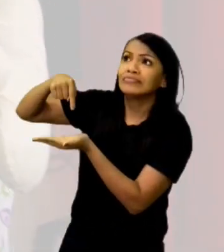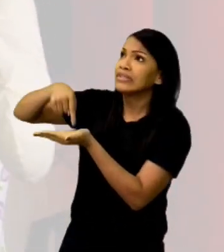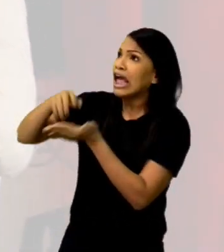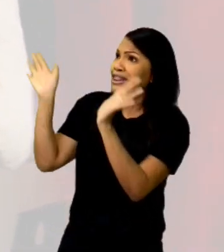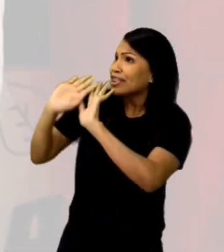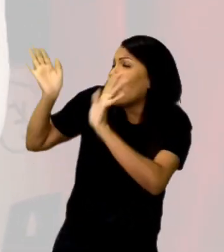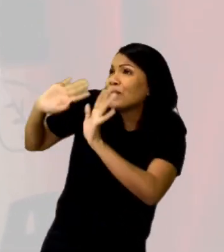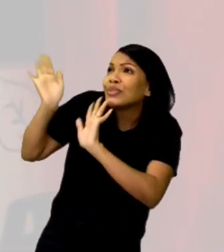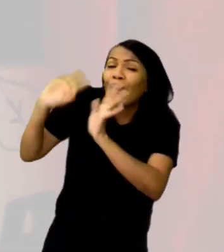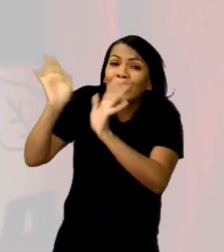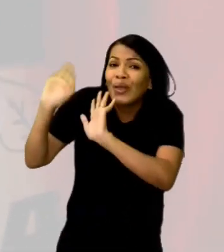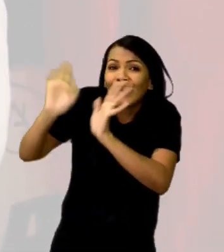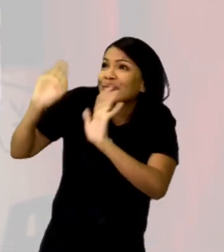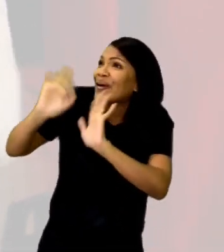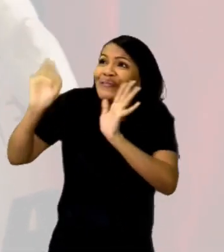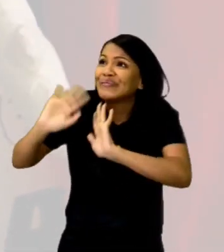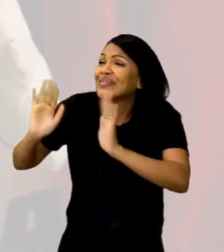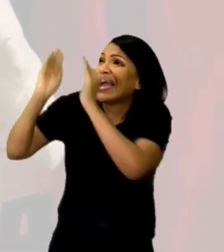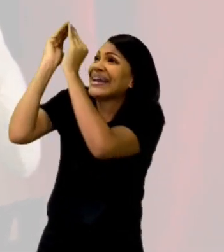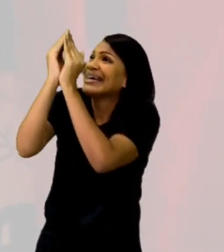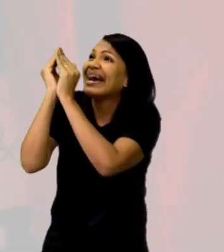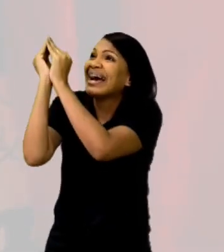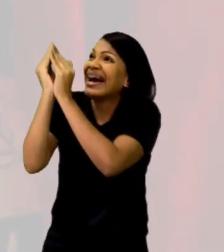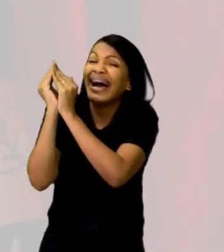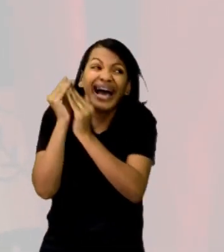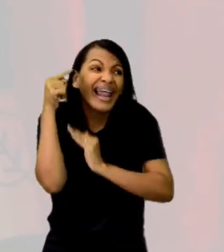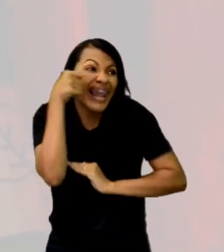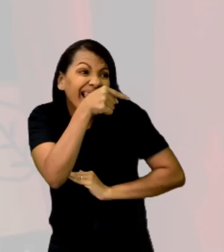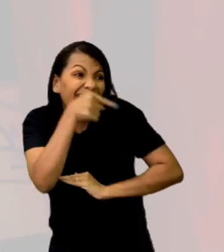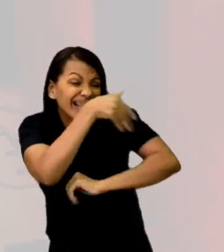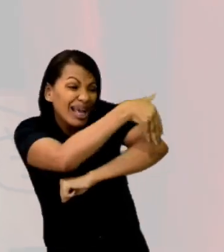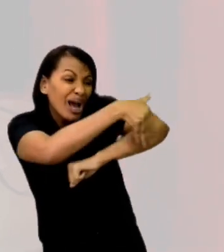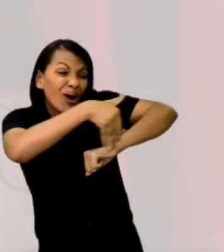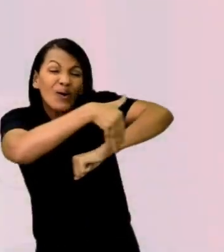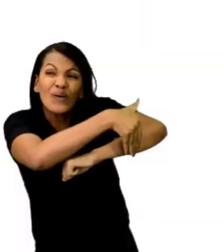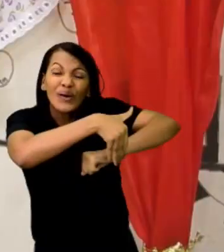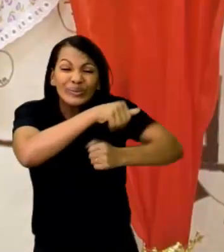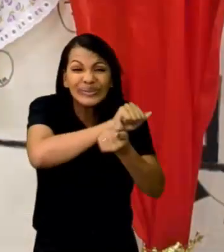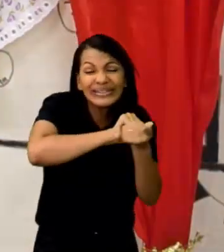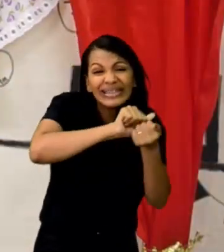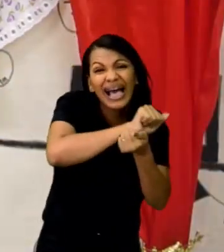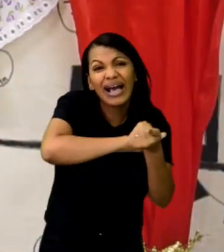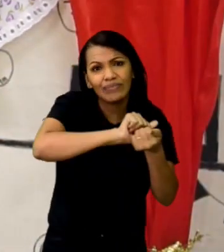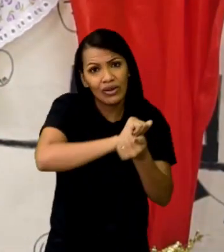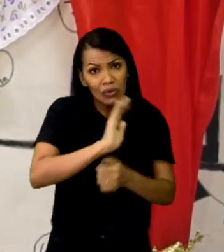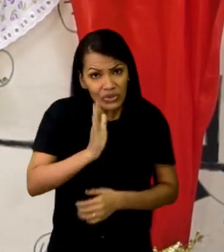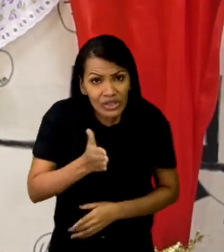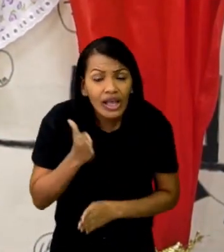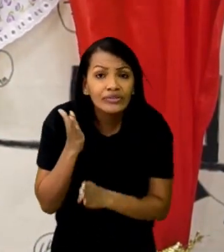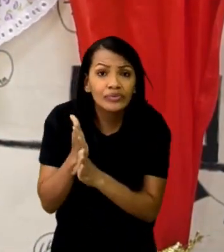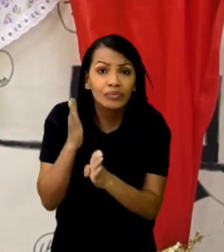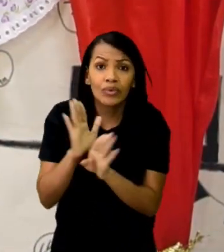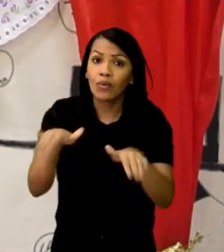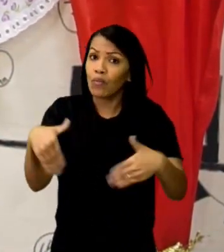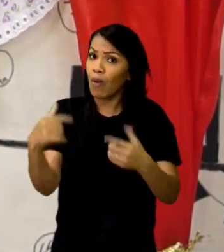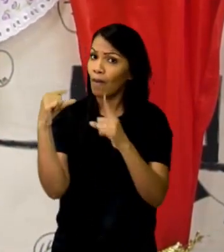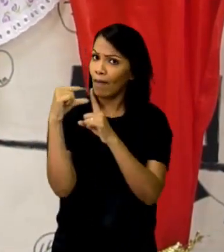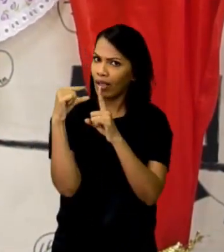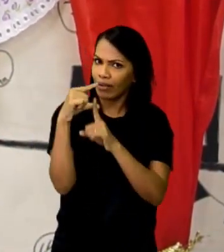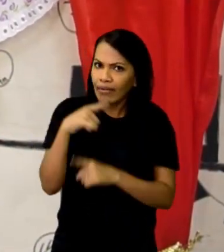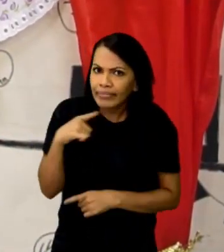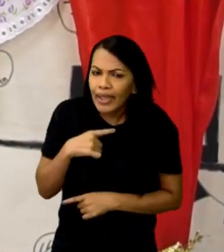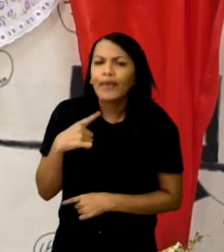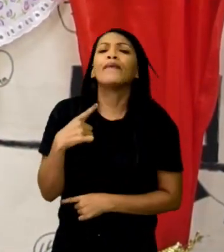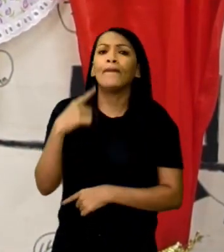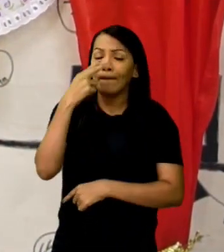cai não, não cai não, não cai não, cai na rua do sabão. Já descobriram quais as palavras têm o mesmo